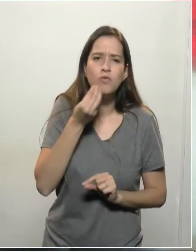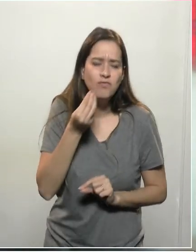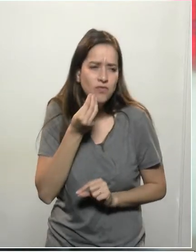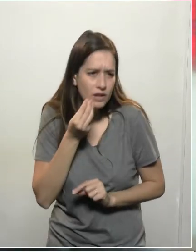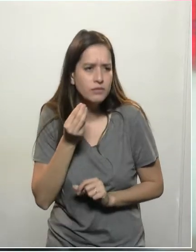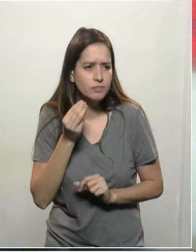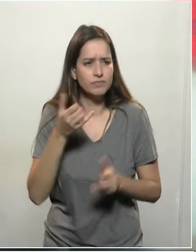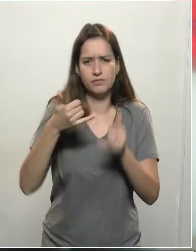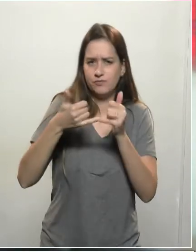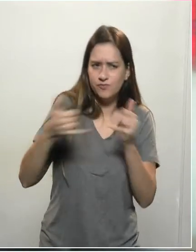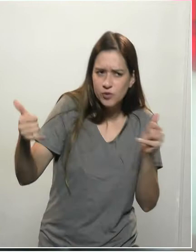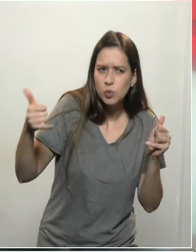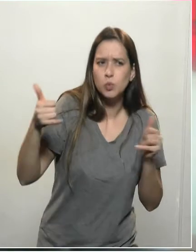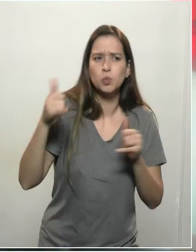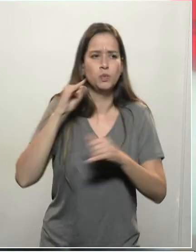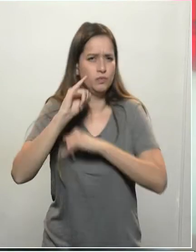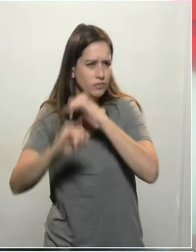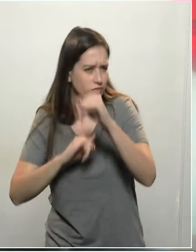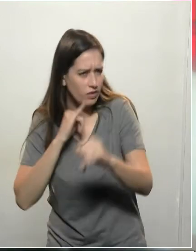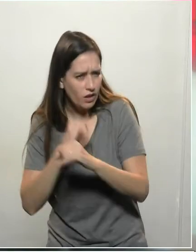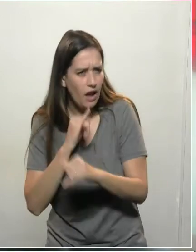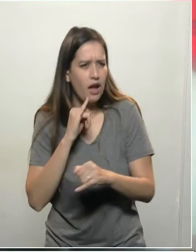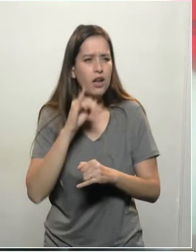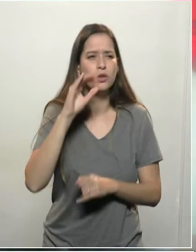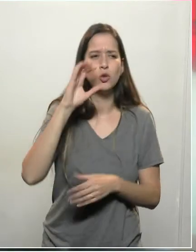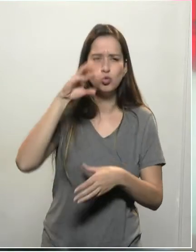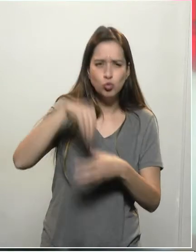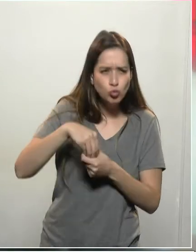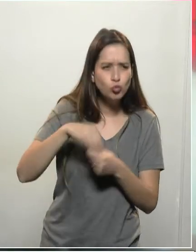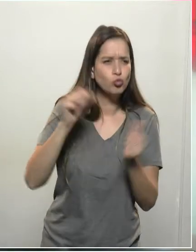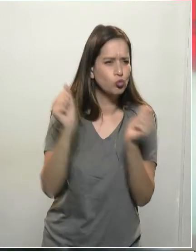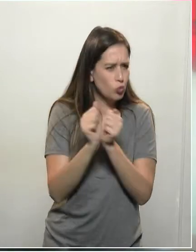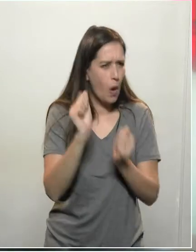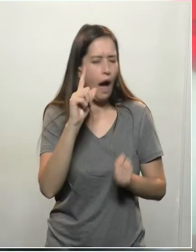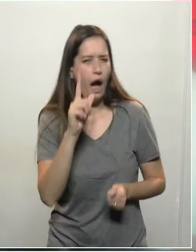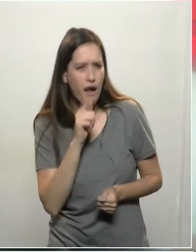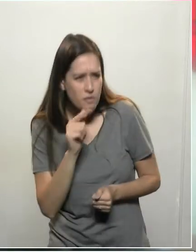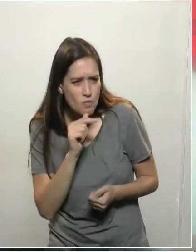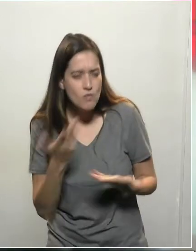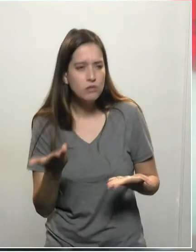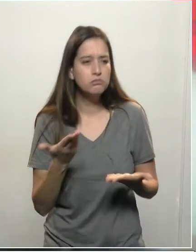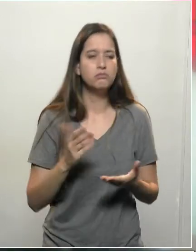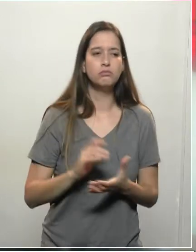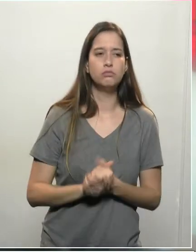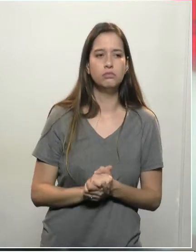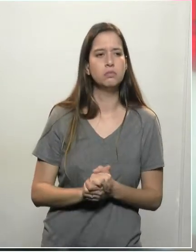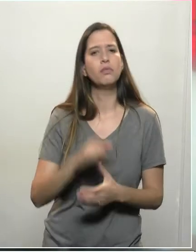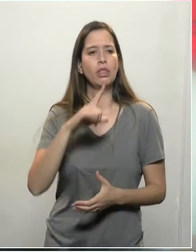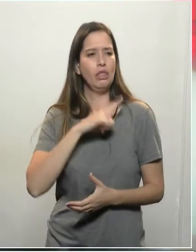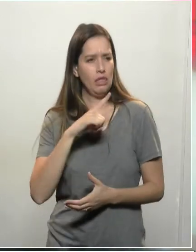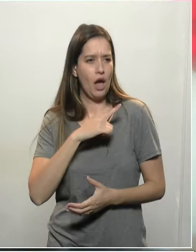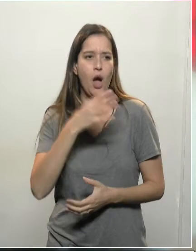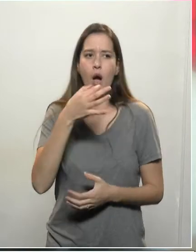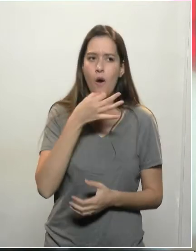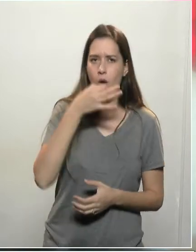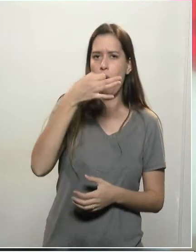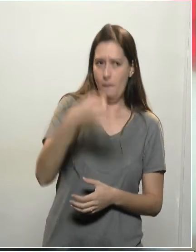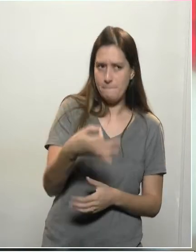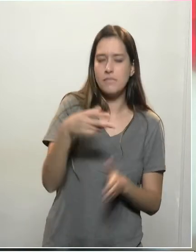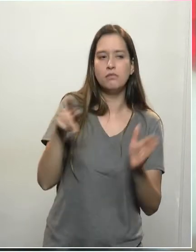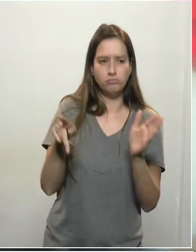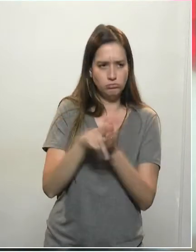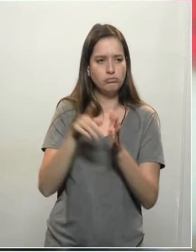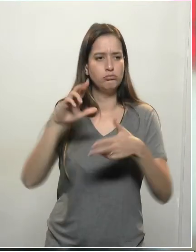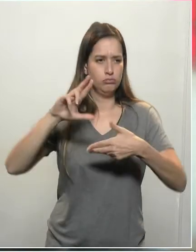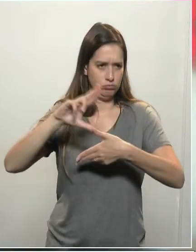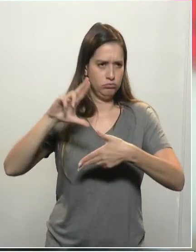ótica fosse colocado dentro dos canos de água, que foi uma sugestão feita na Sanepar. Nós sabemos que qualquer limpeza